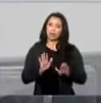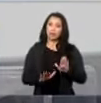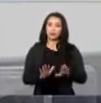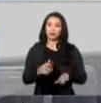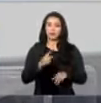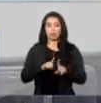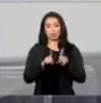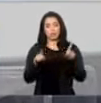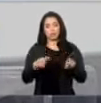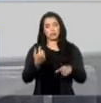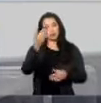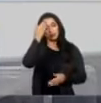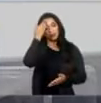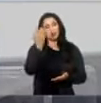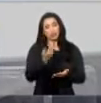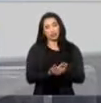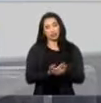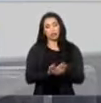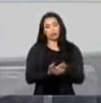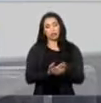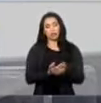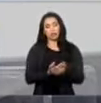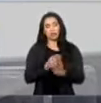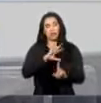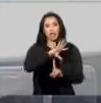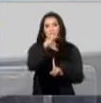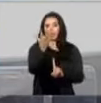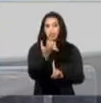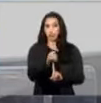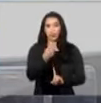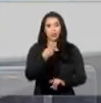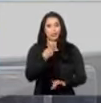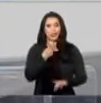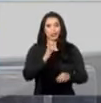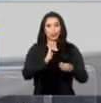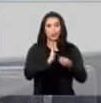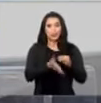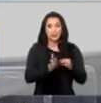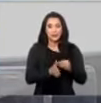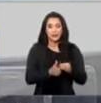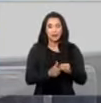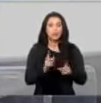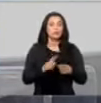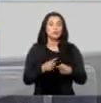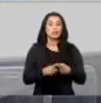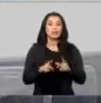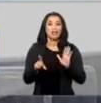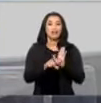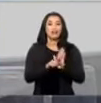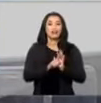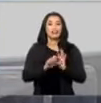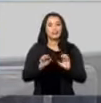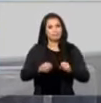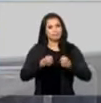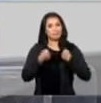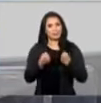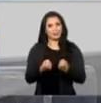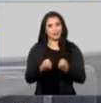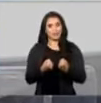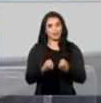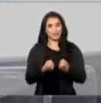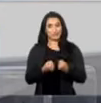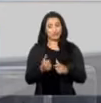crença de que qualquer objeto artístico não poderá ser censurado porque nós temos a defesa da lei, porque nós temos essa garantia. Outro problema